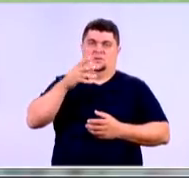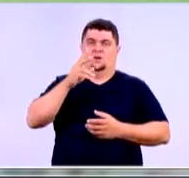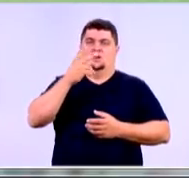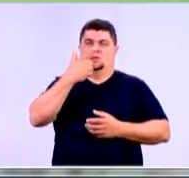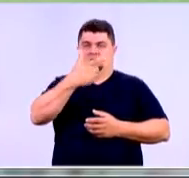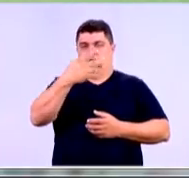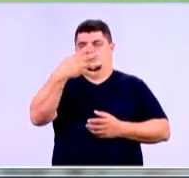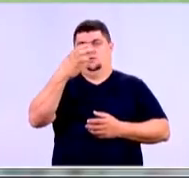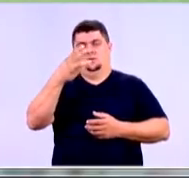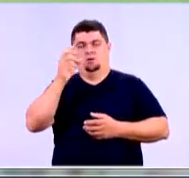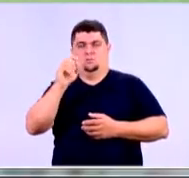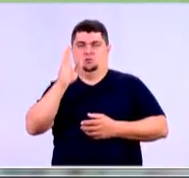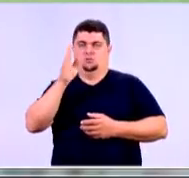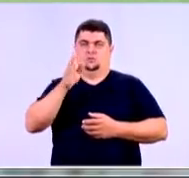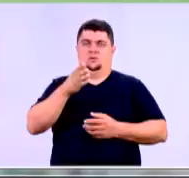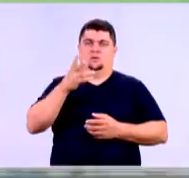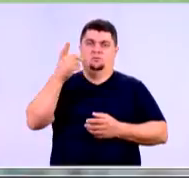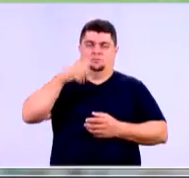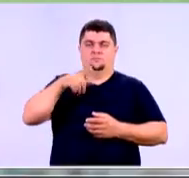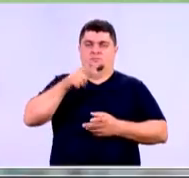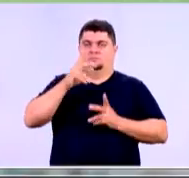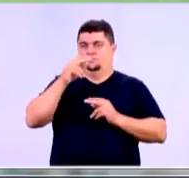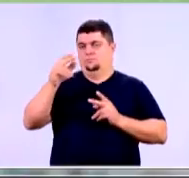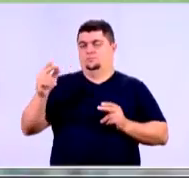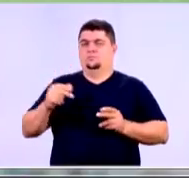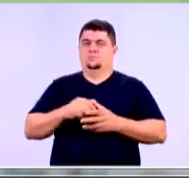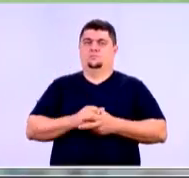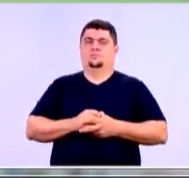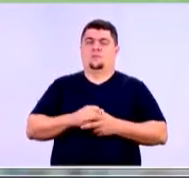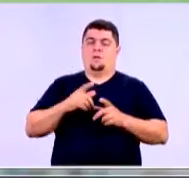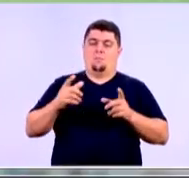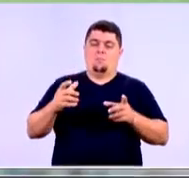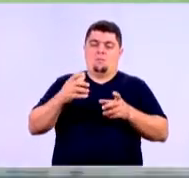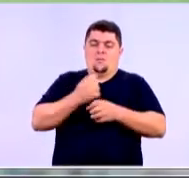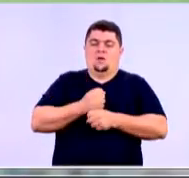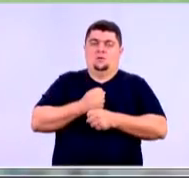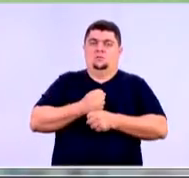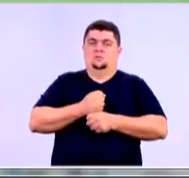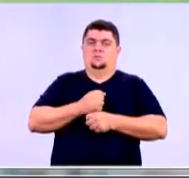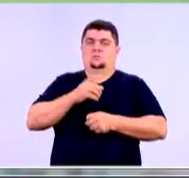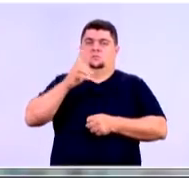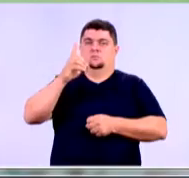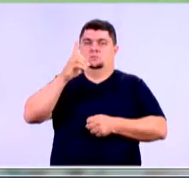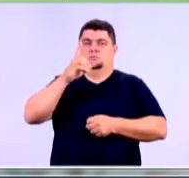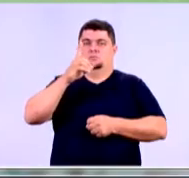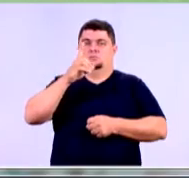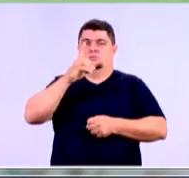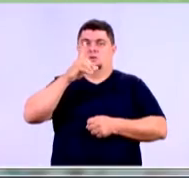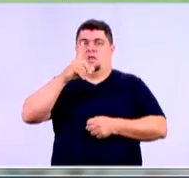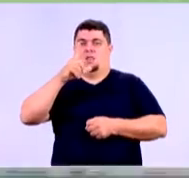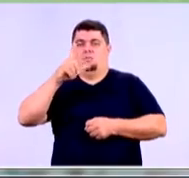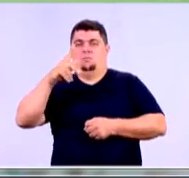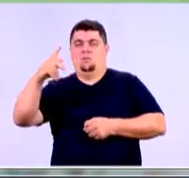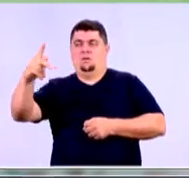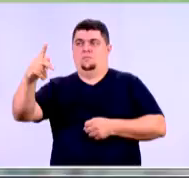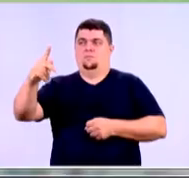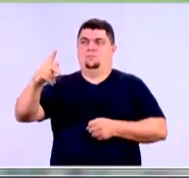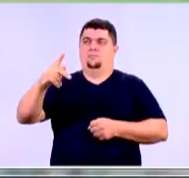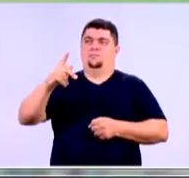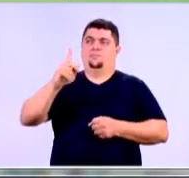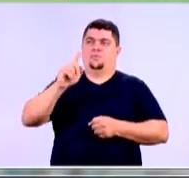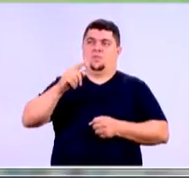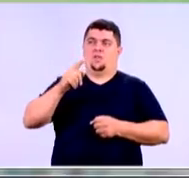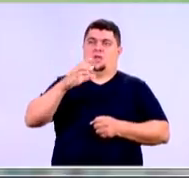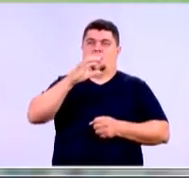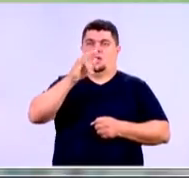mil, né, professor? Isso. Está se repetindo esse valor. Mas os direitos de longo prazo, que é representado